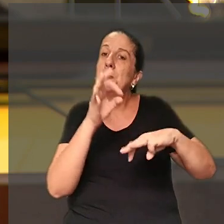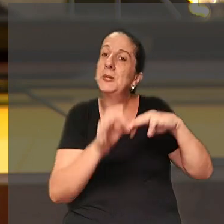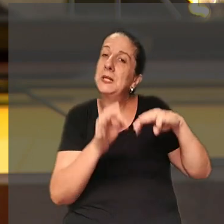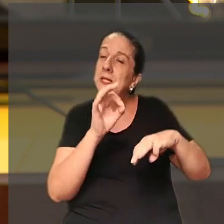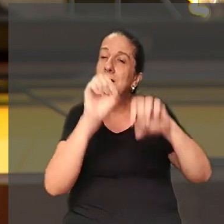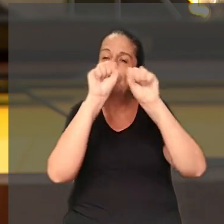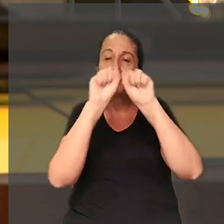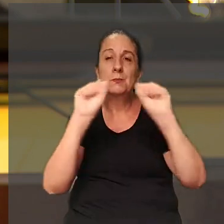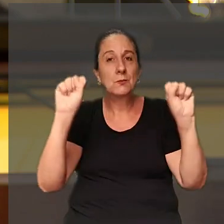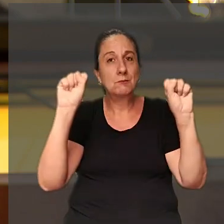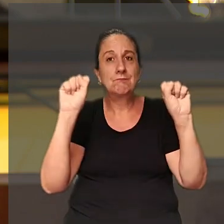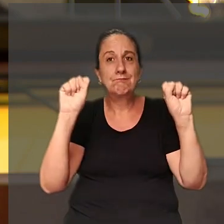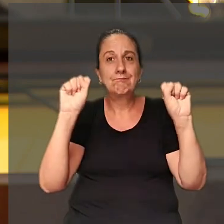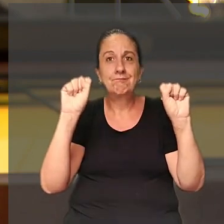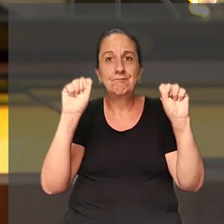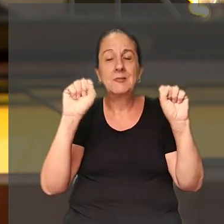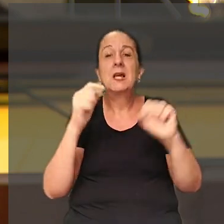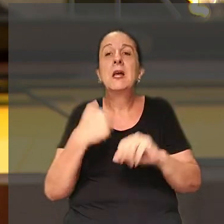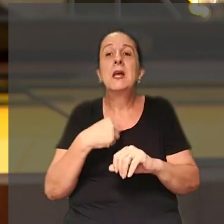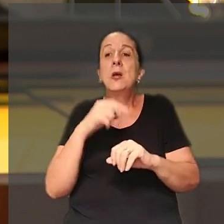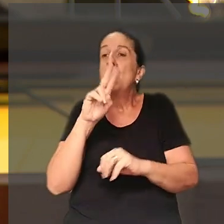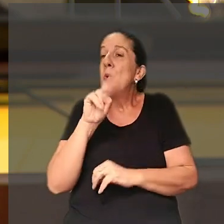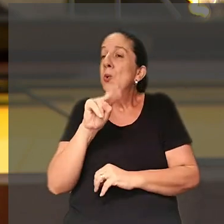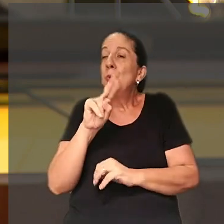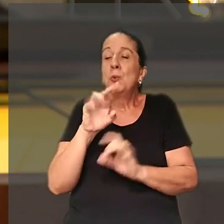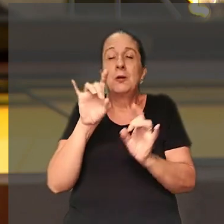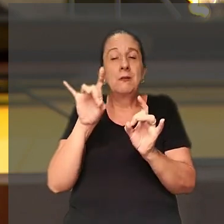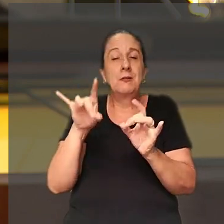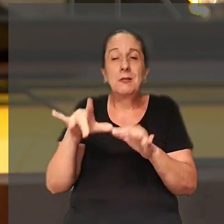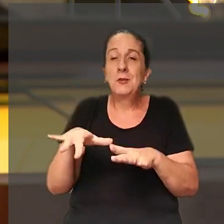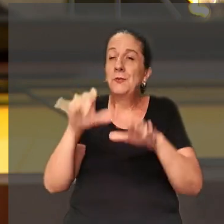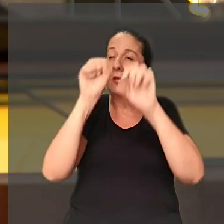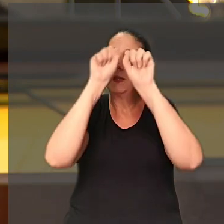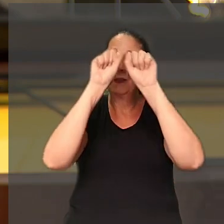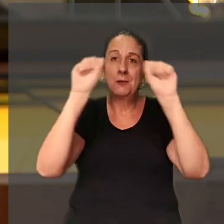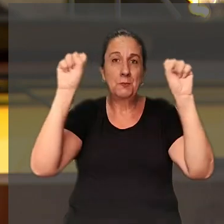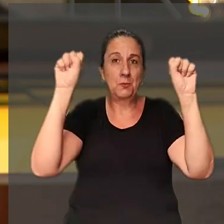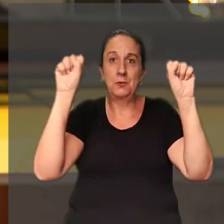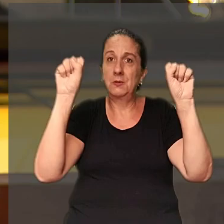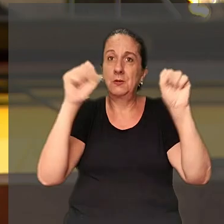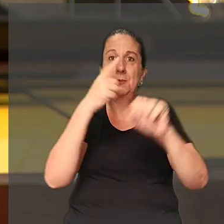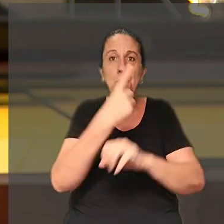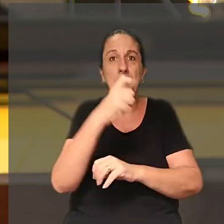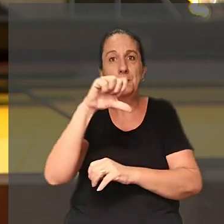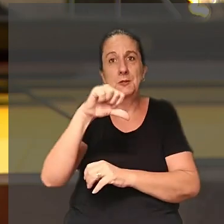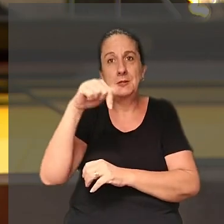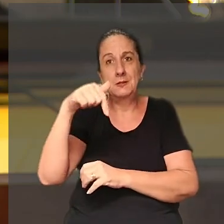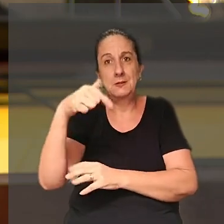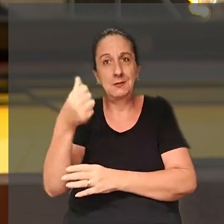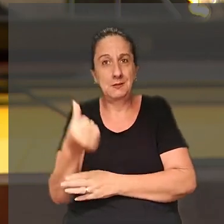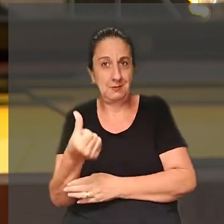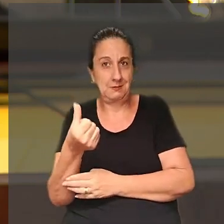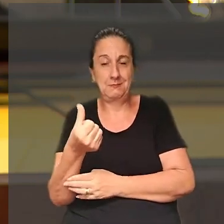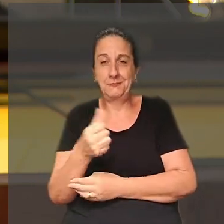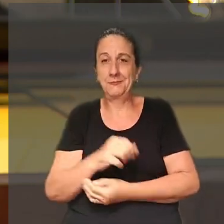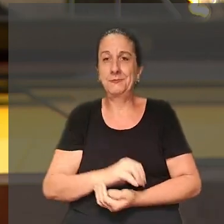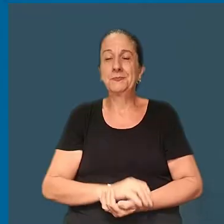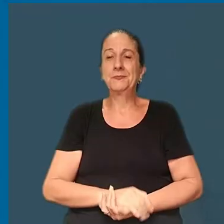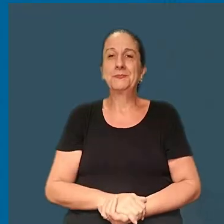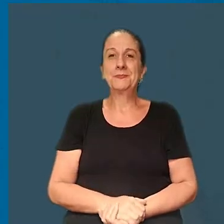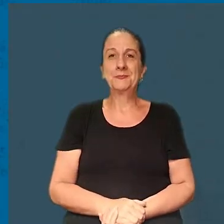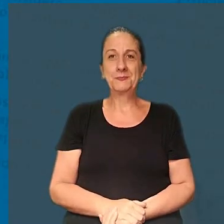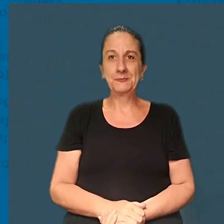me tornei ministro do tribunal, ou seja, o tribunal, eu nunca deixei o tribunal desde